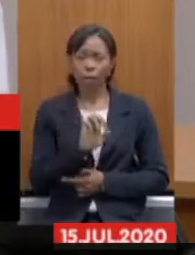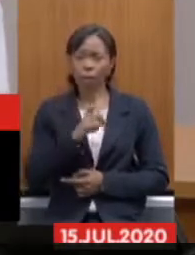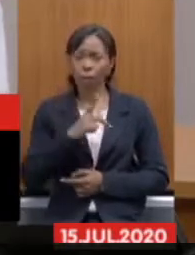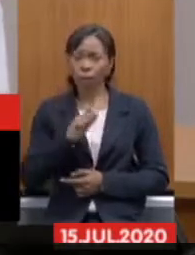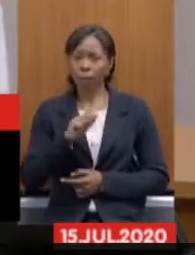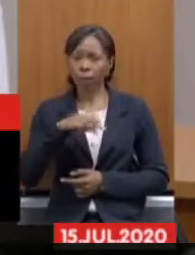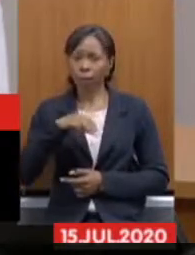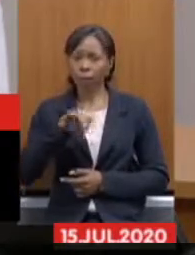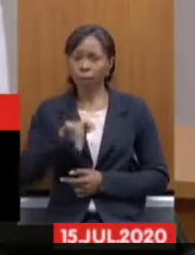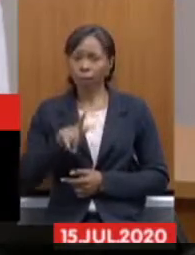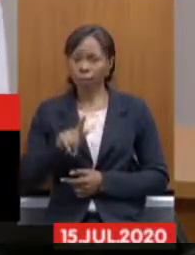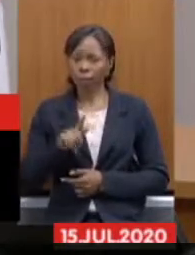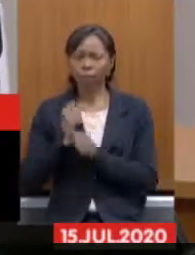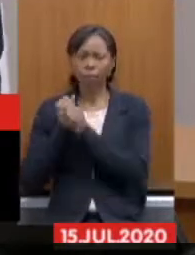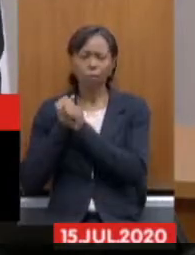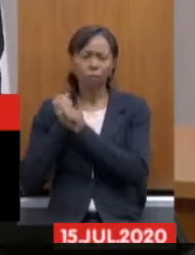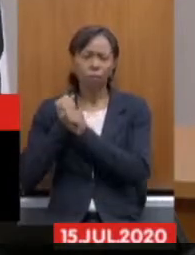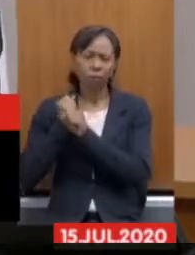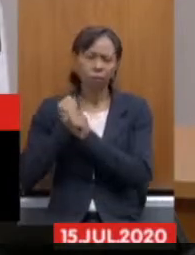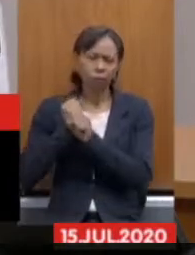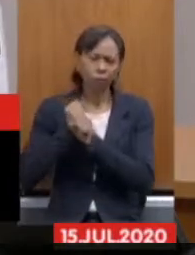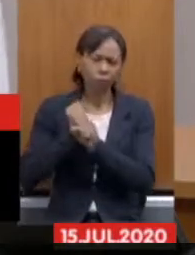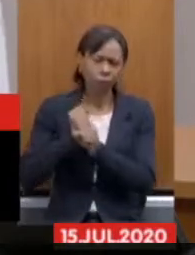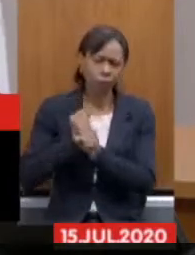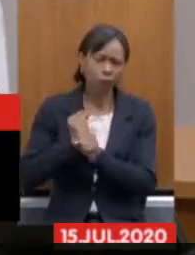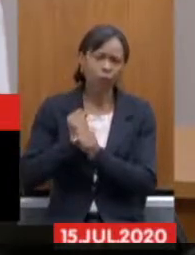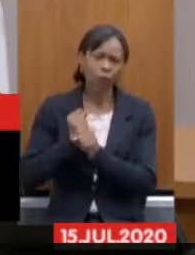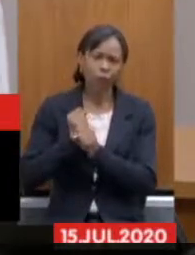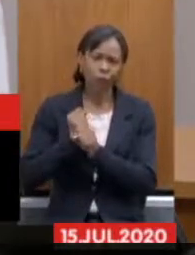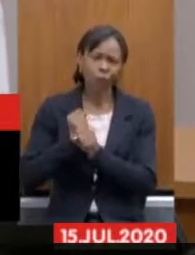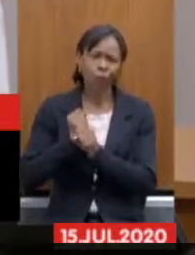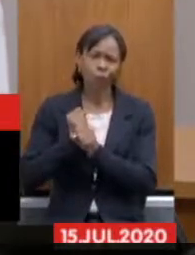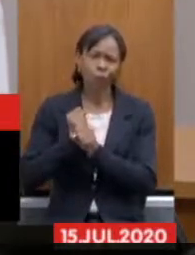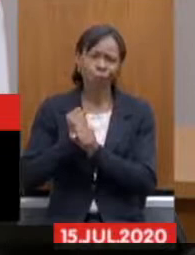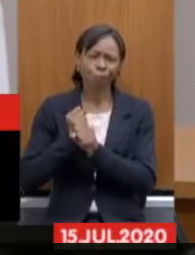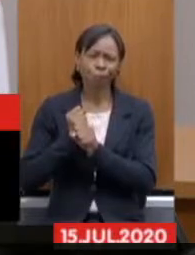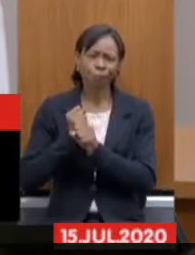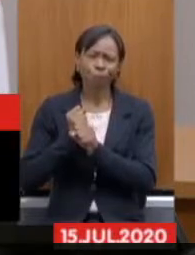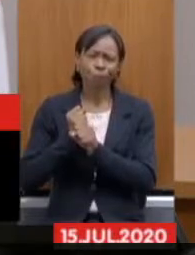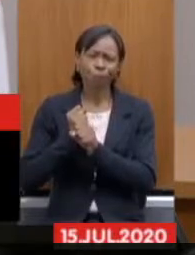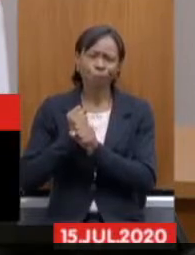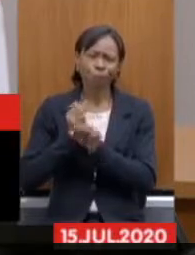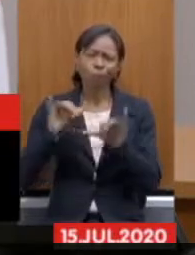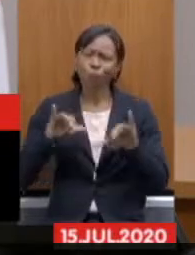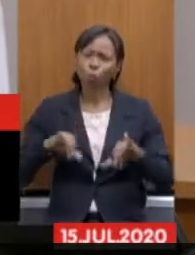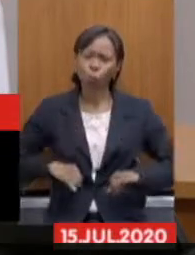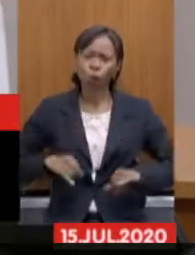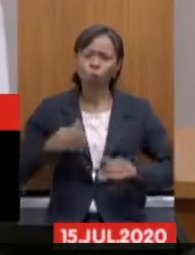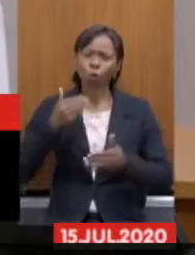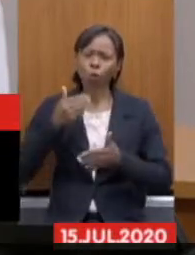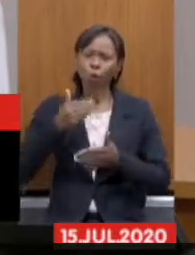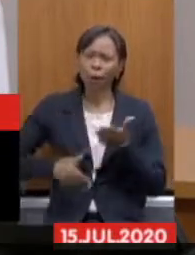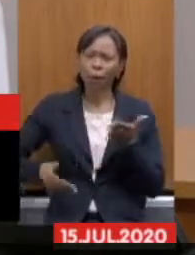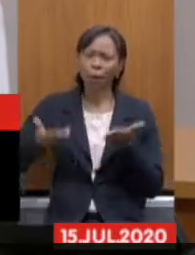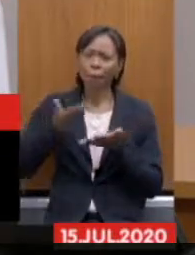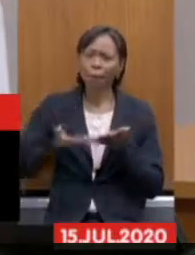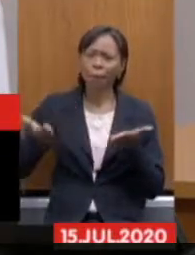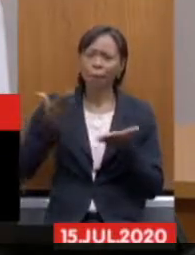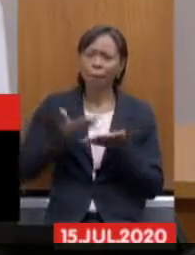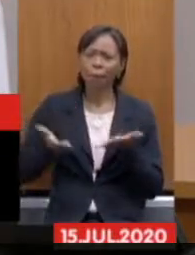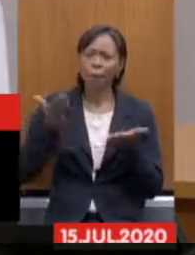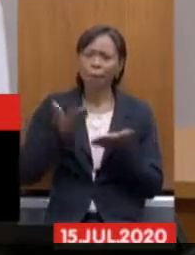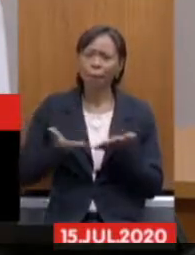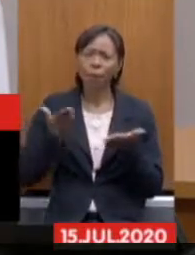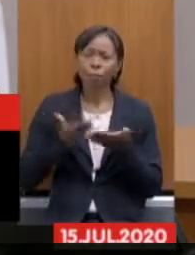todos vem passando por um processo de desmantelamento mu é da mesma